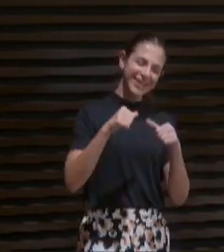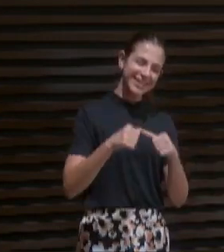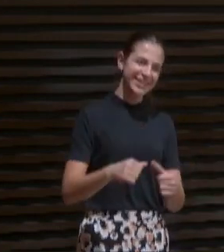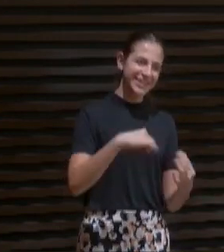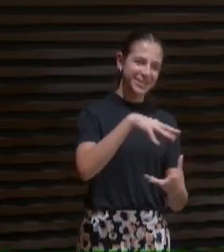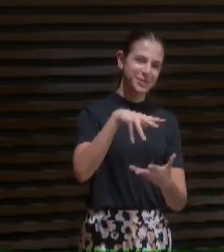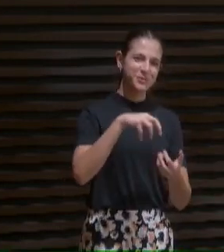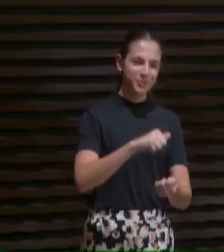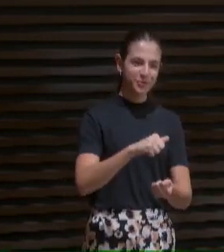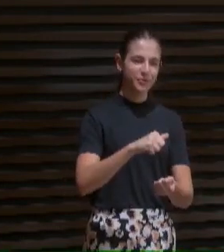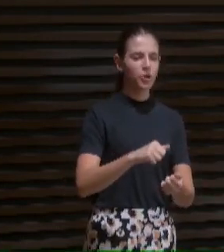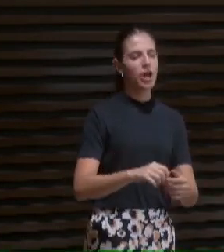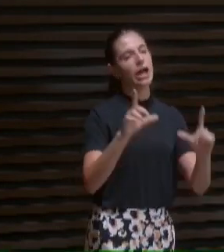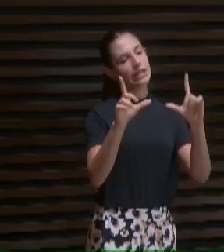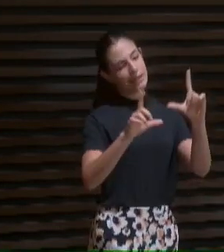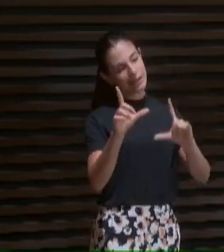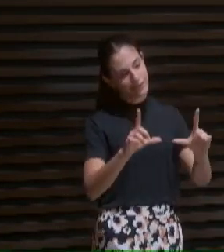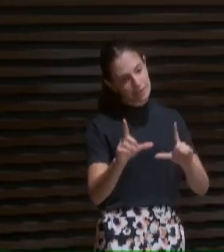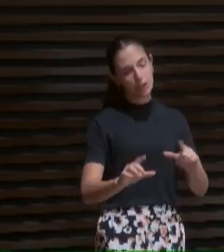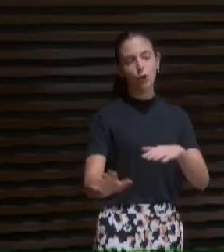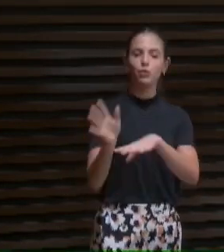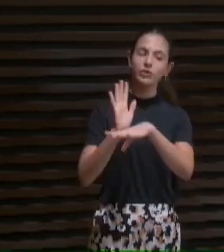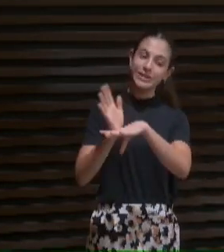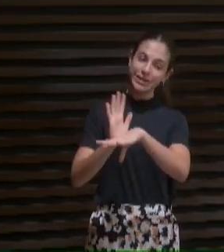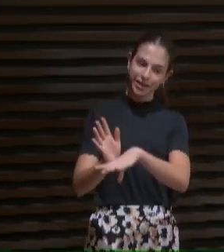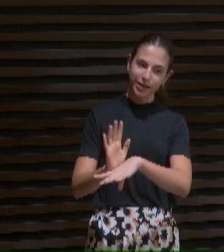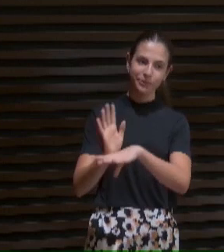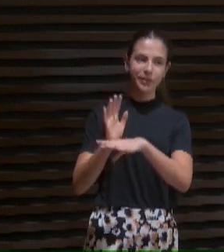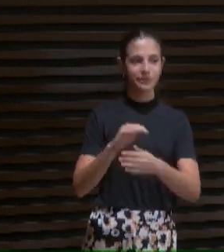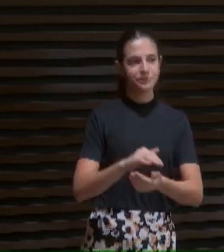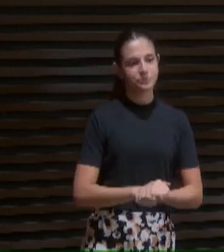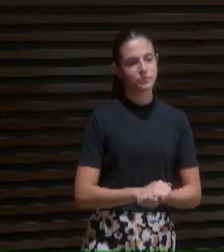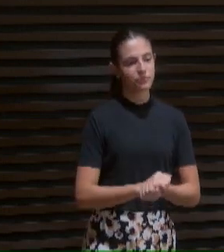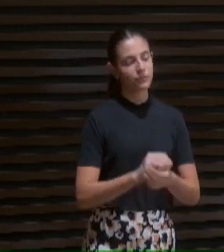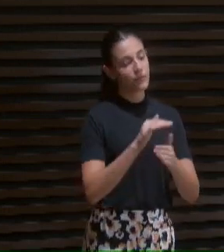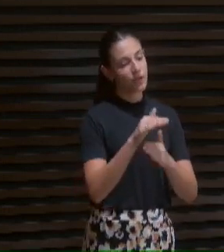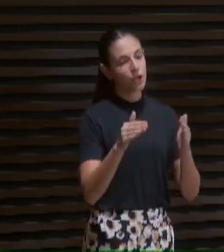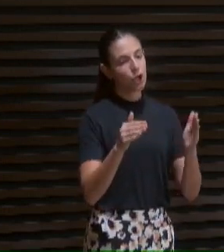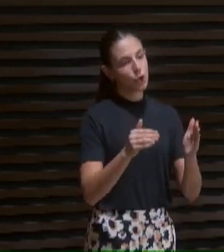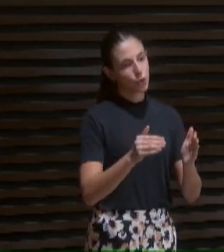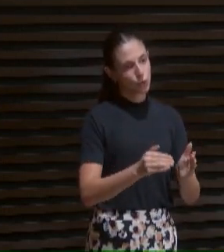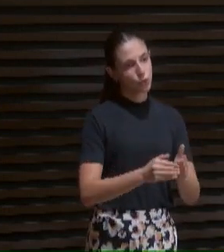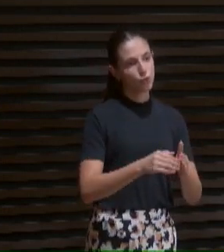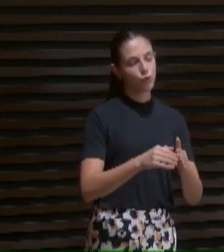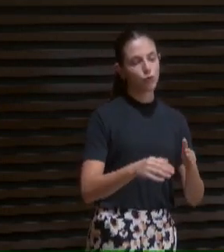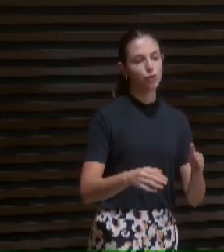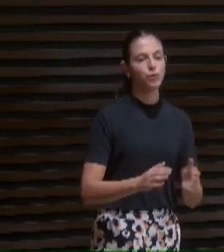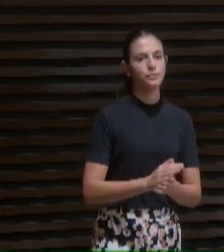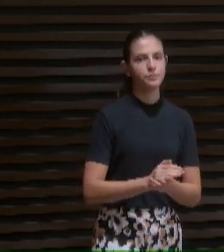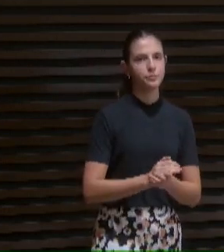e televisão, cinema, tudo formatando a